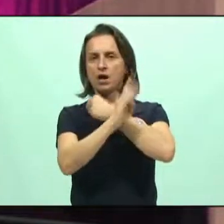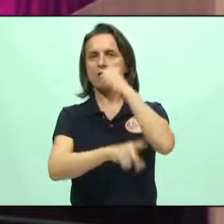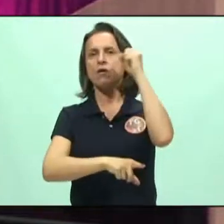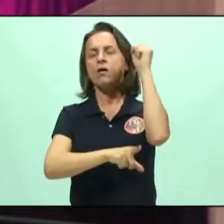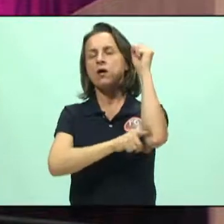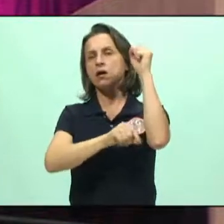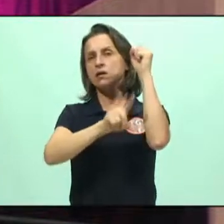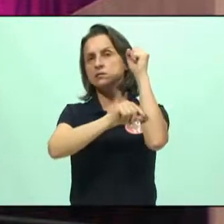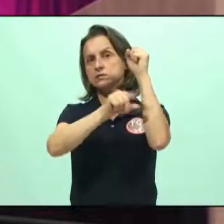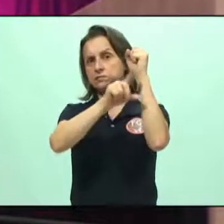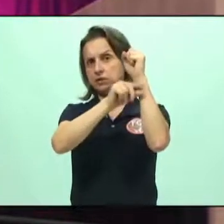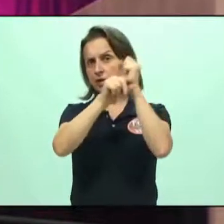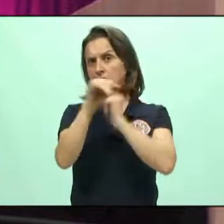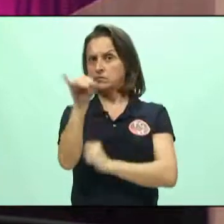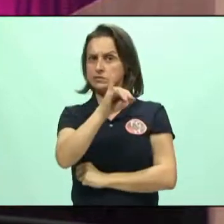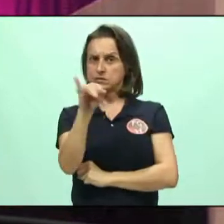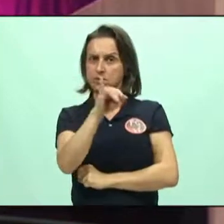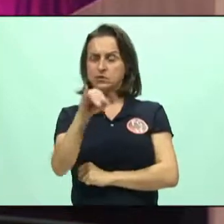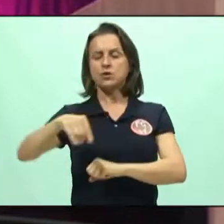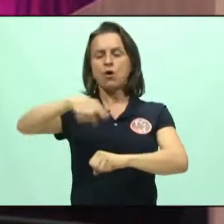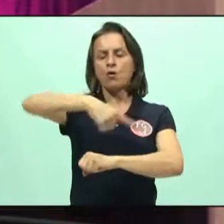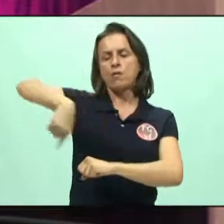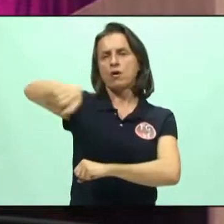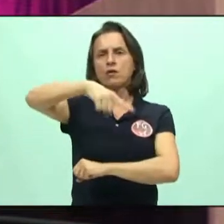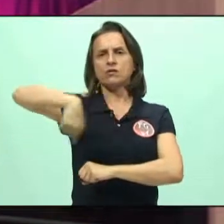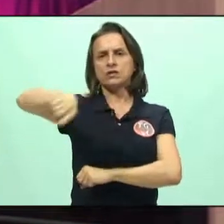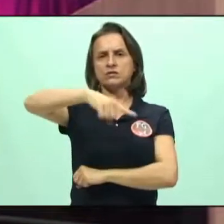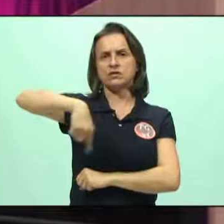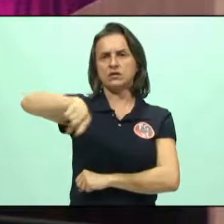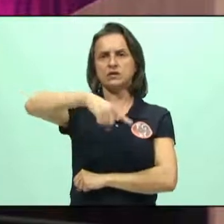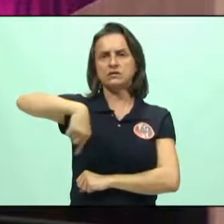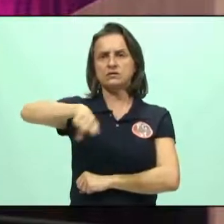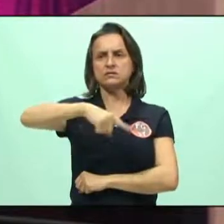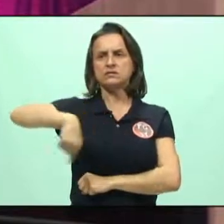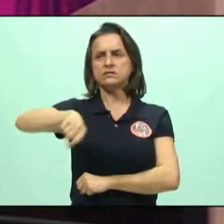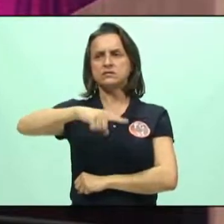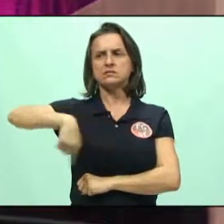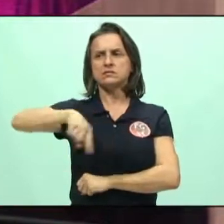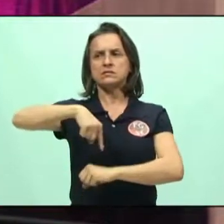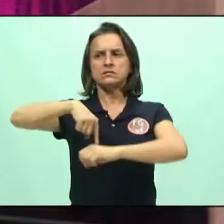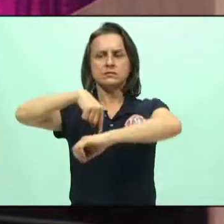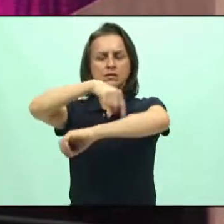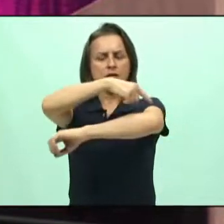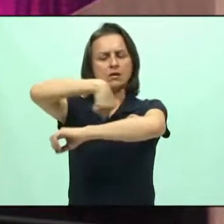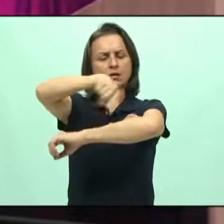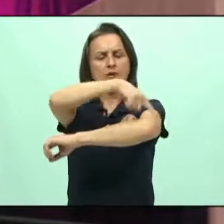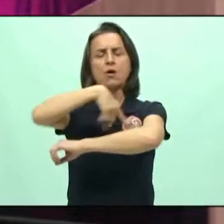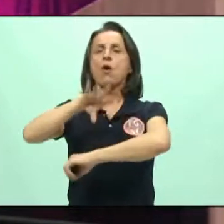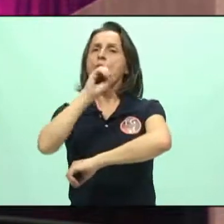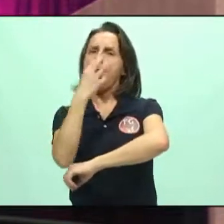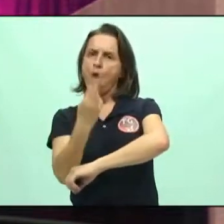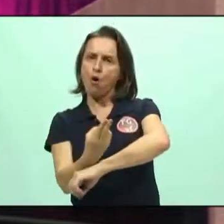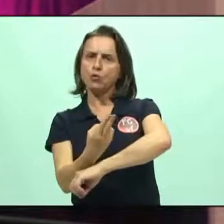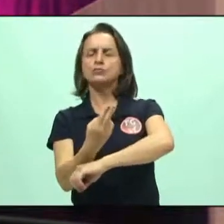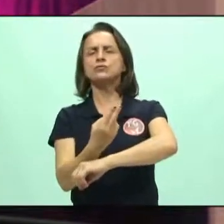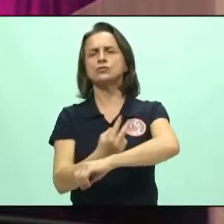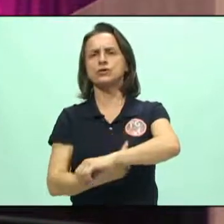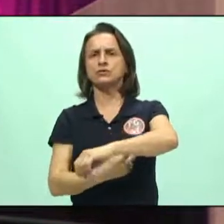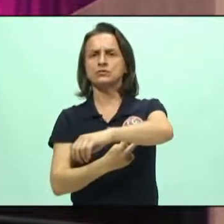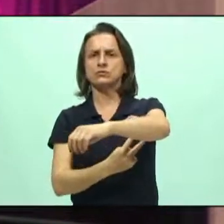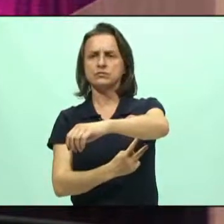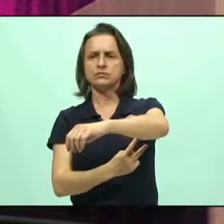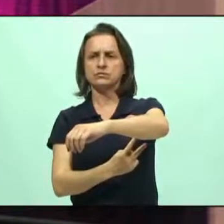um túnel nos moldes do existente na br-101 no quilômetro 126 no bairro